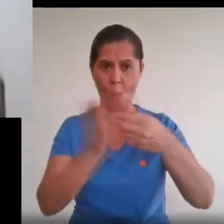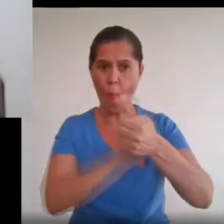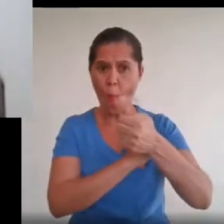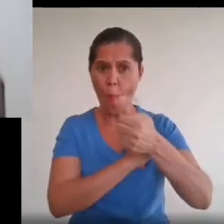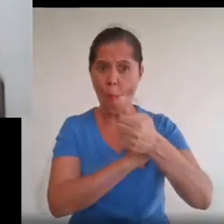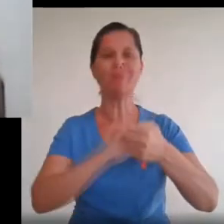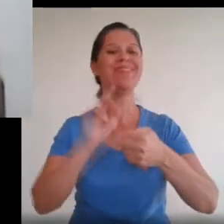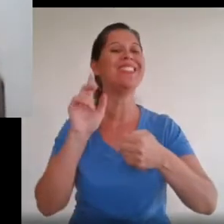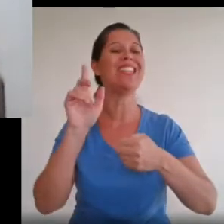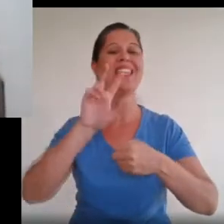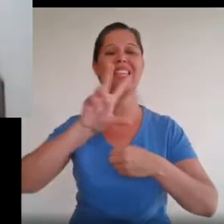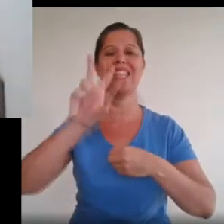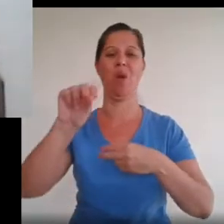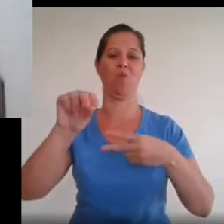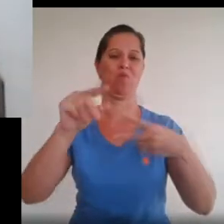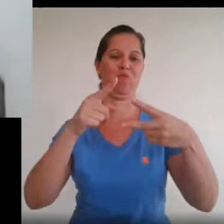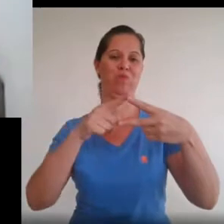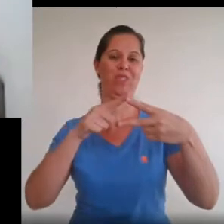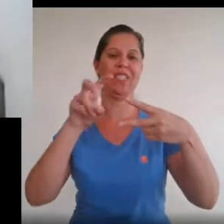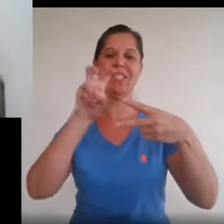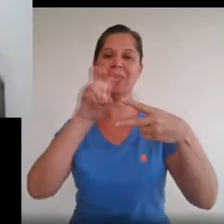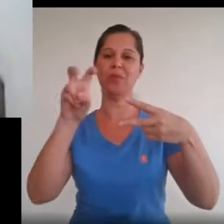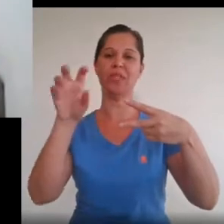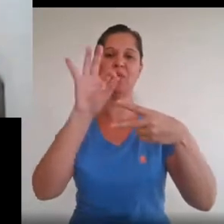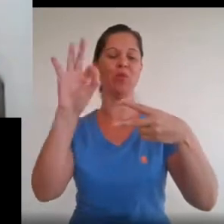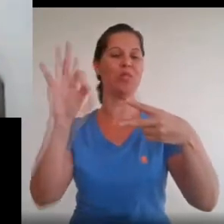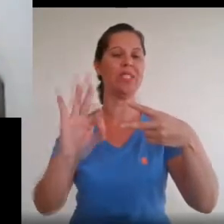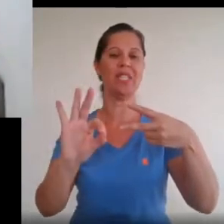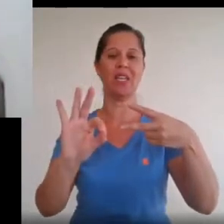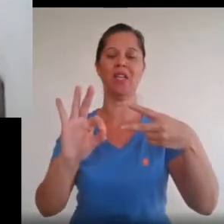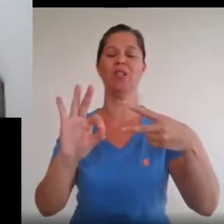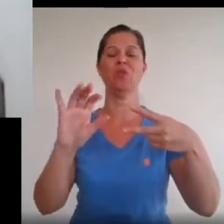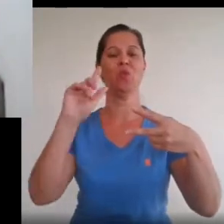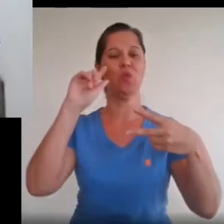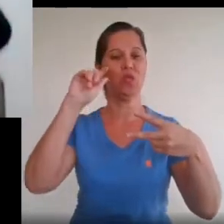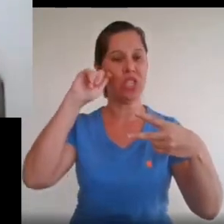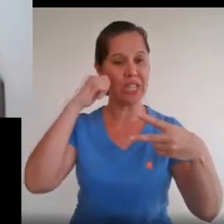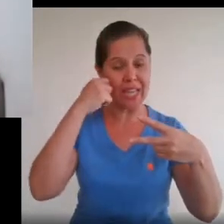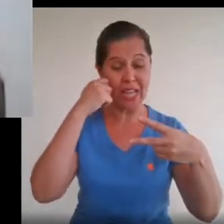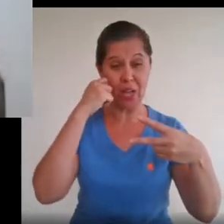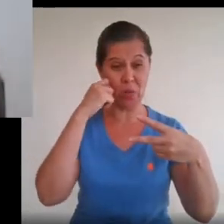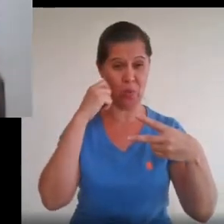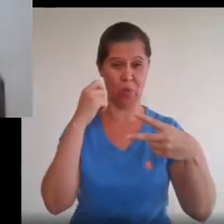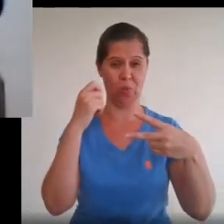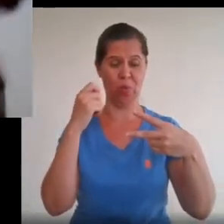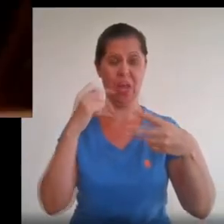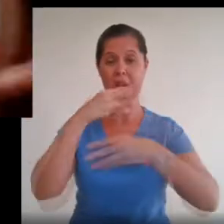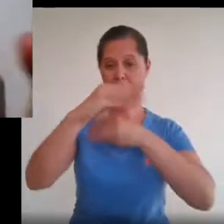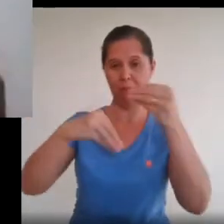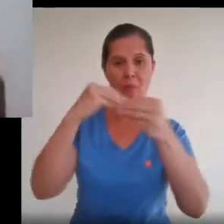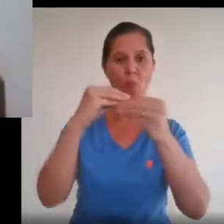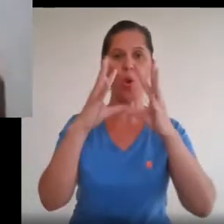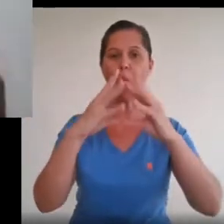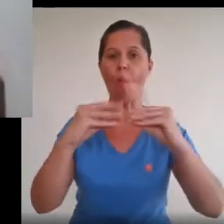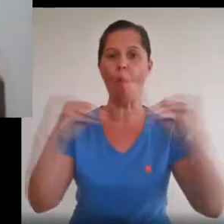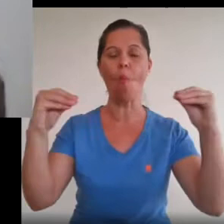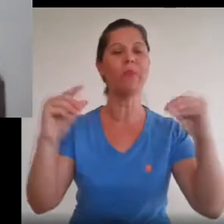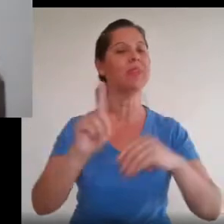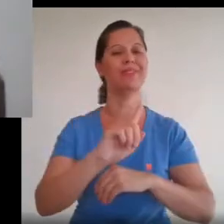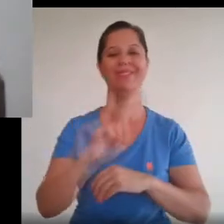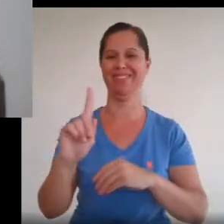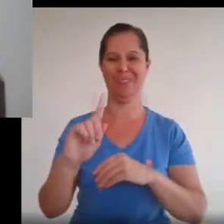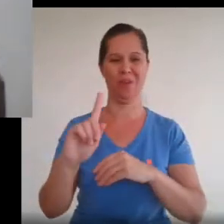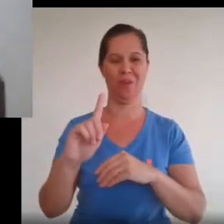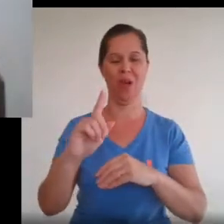somos 55% de negros. A miscigenação não acabou com a gente. As políticas